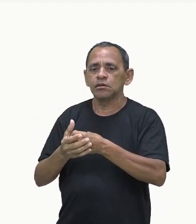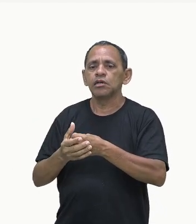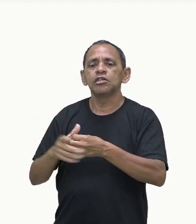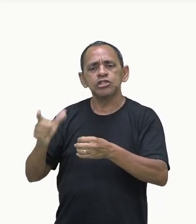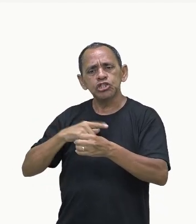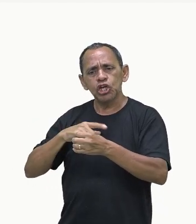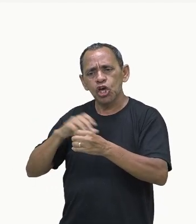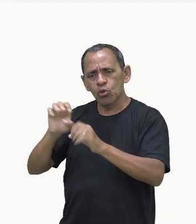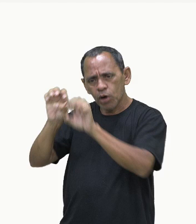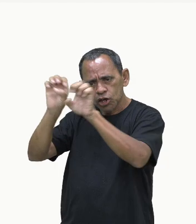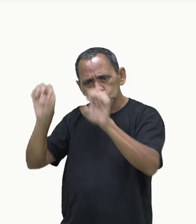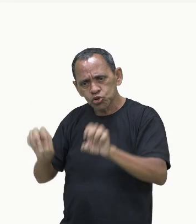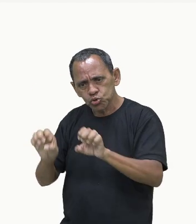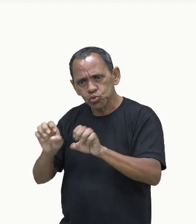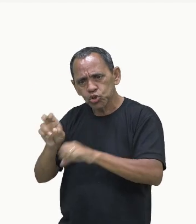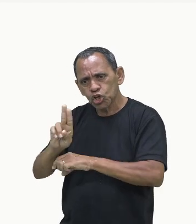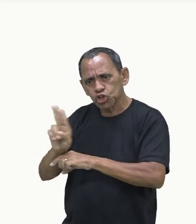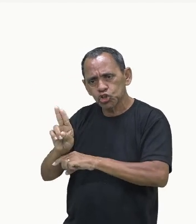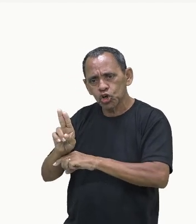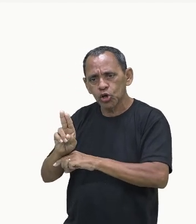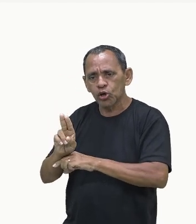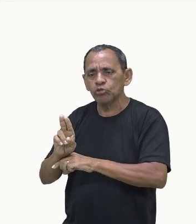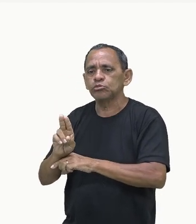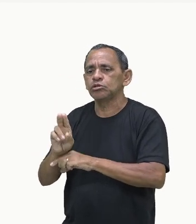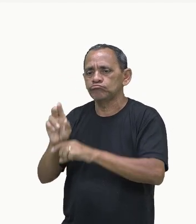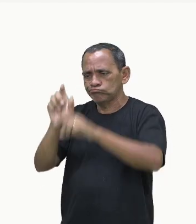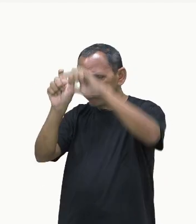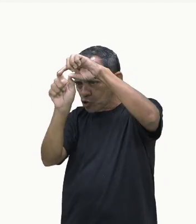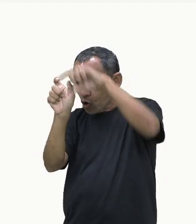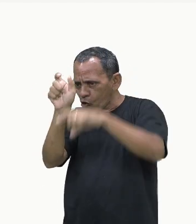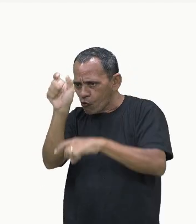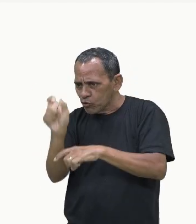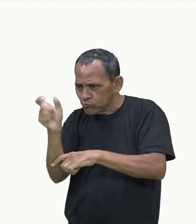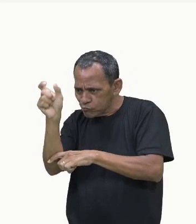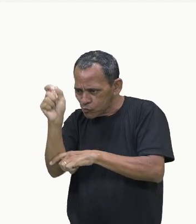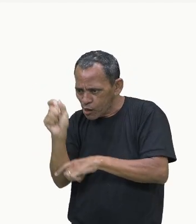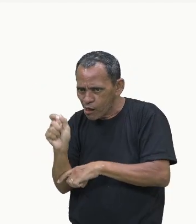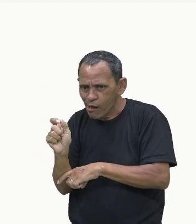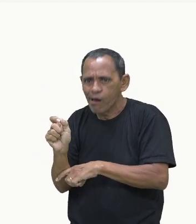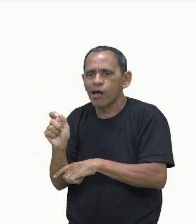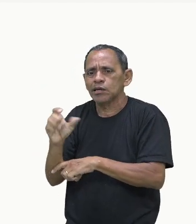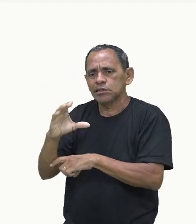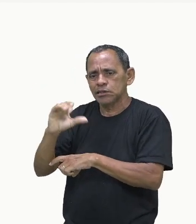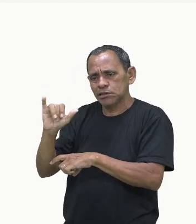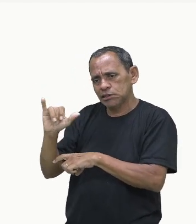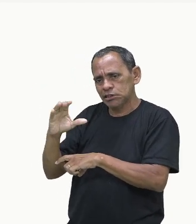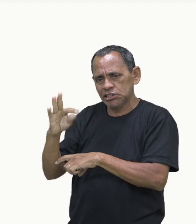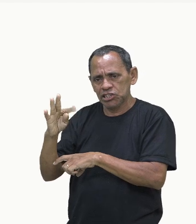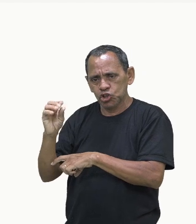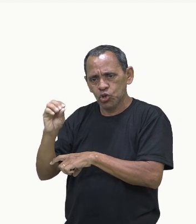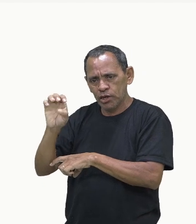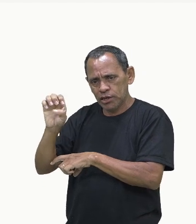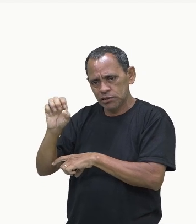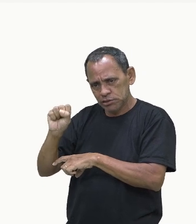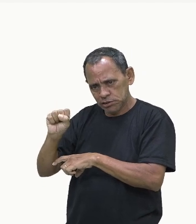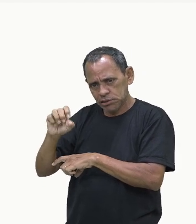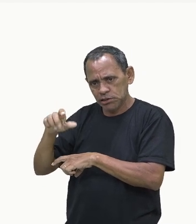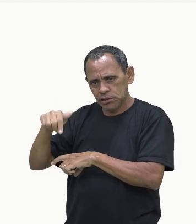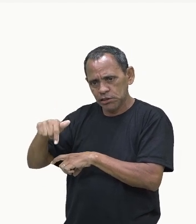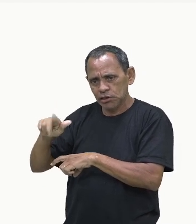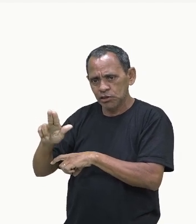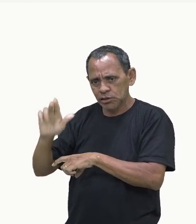estruturas chamadas de citoesqueleto, tem toda uma série de proteínas que elas ajudam a